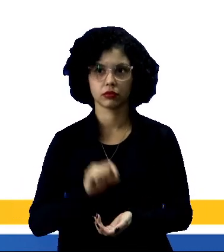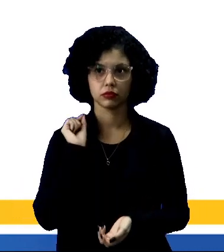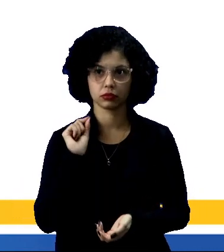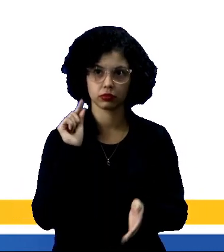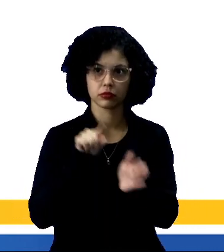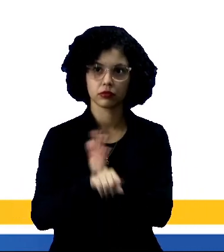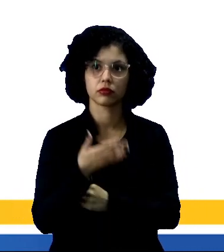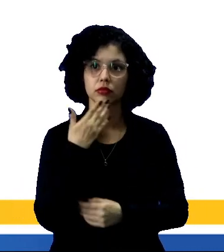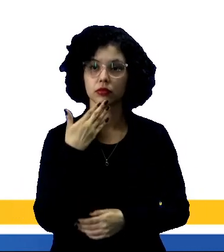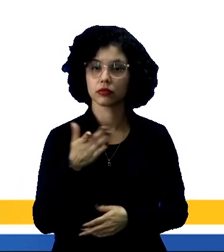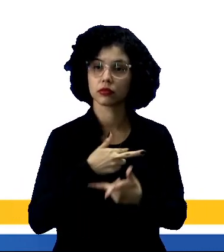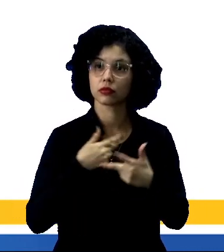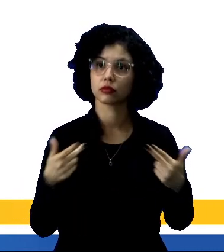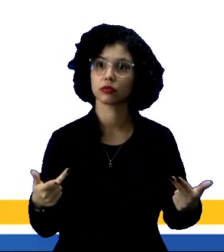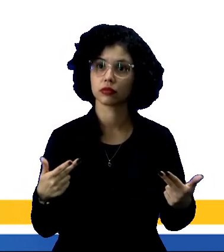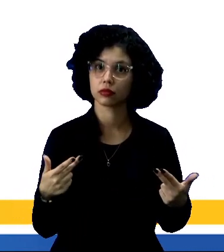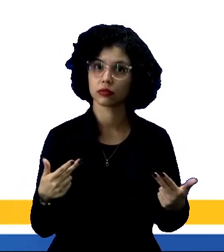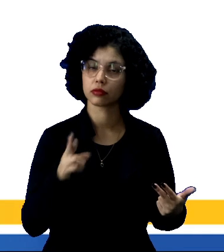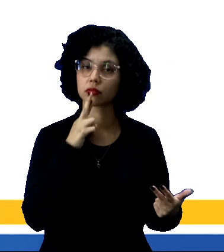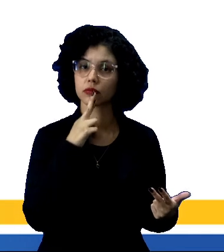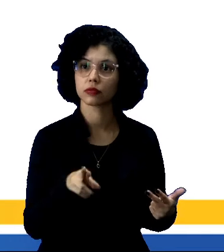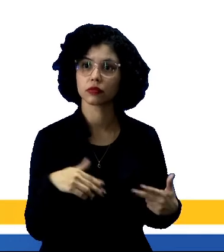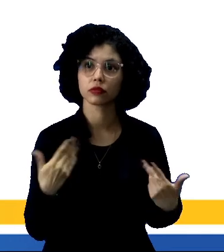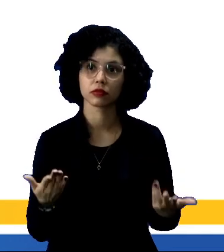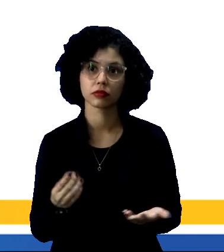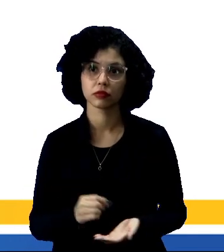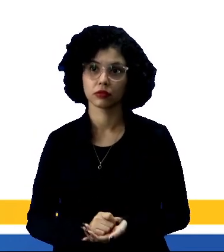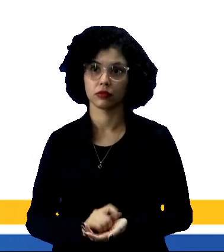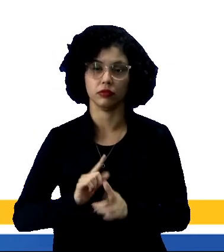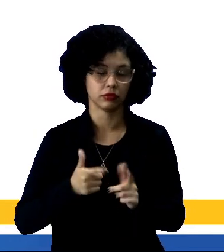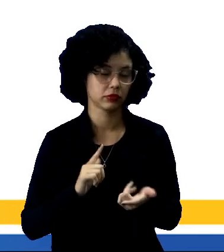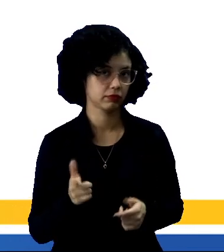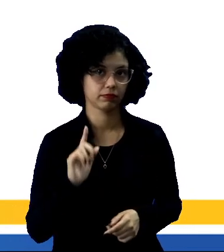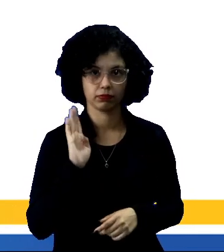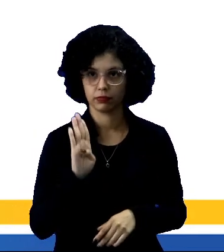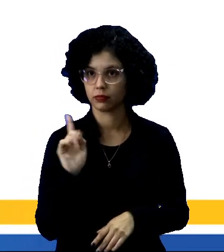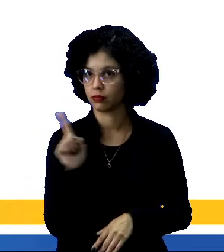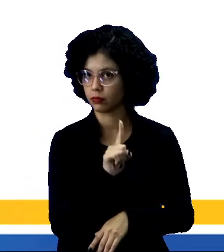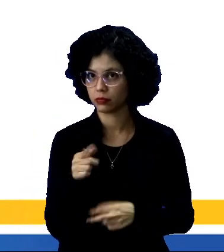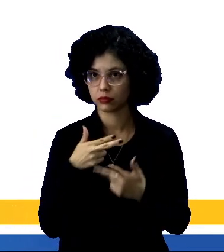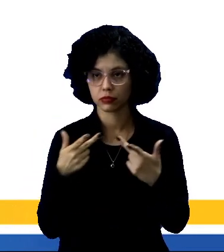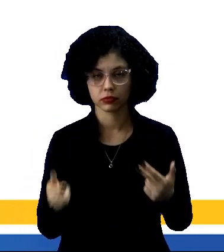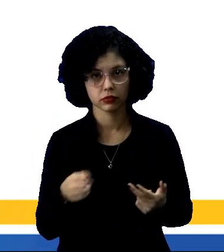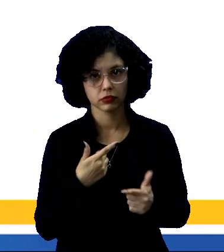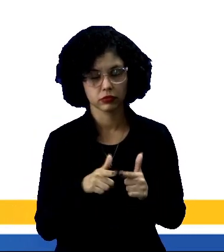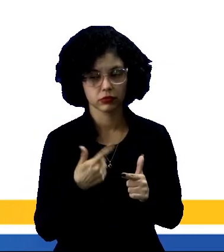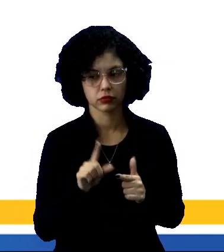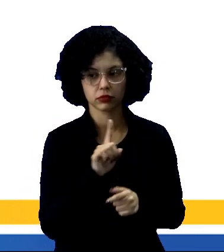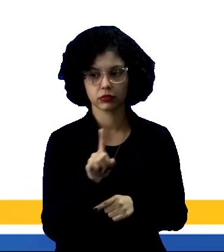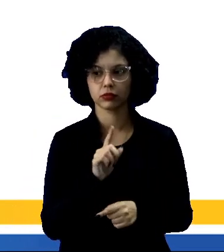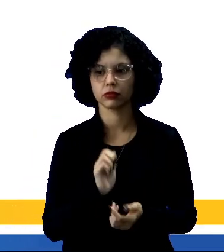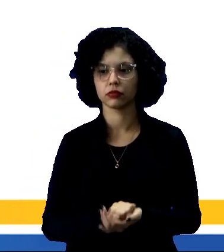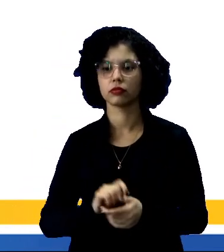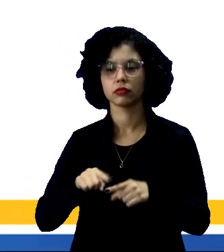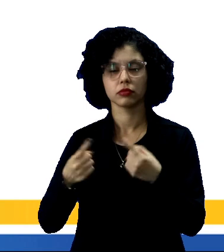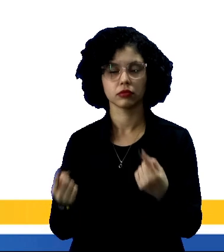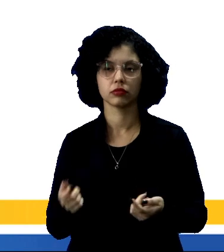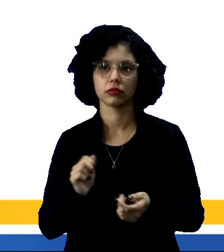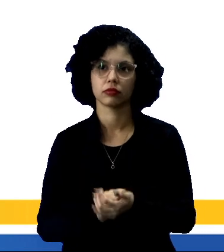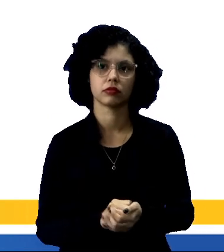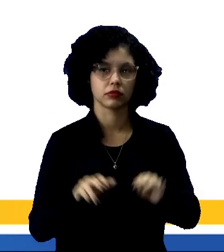a questão pede é qual o objeto de reclamação. E a letra B não é o objeto de reclamação,